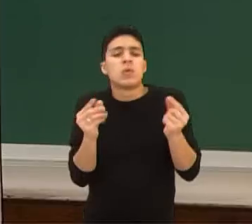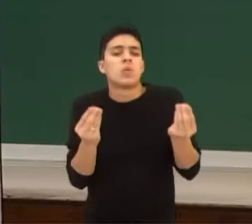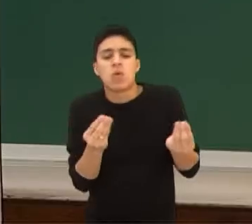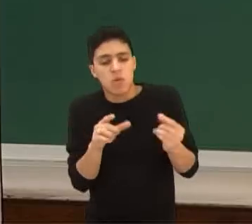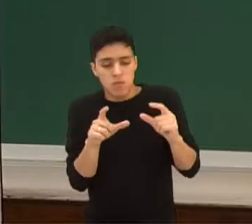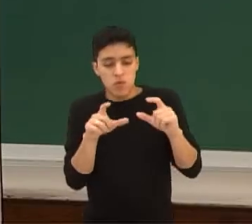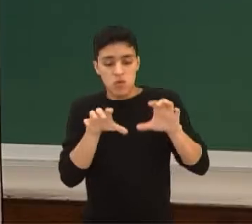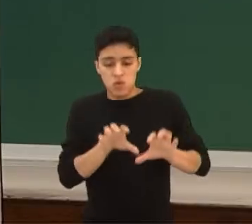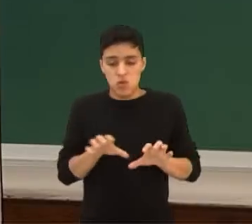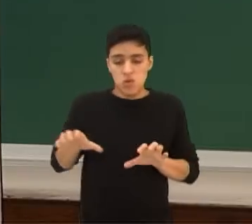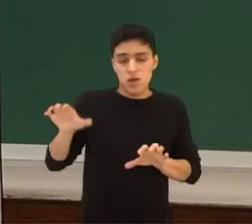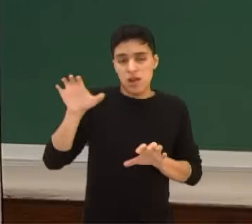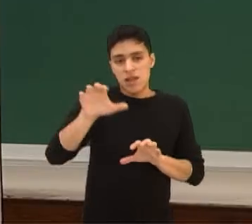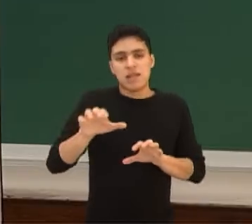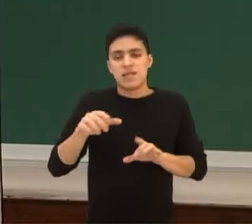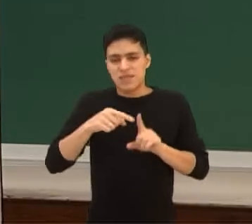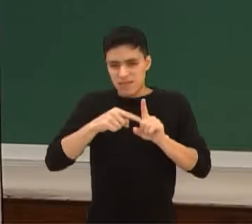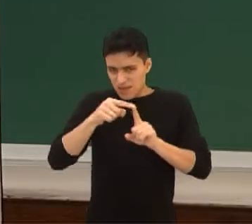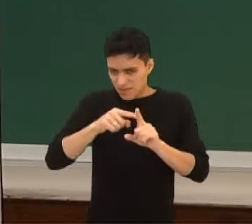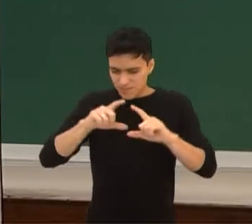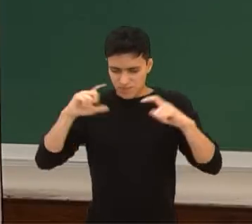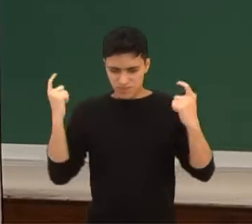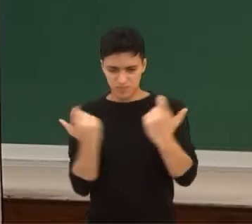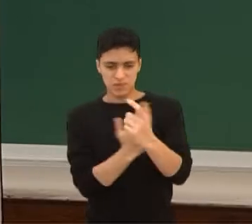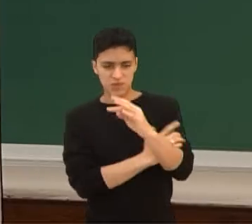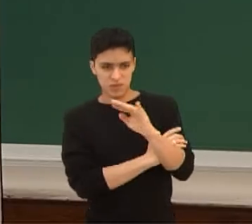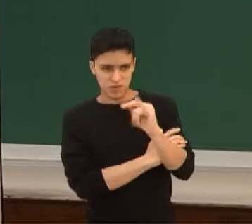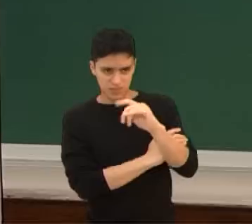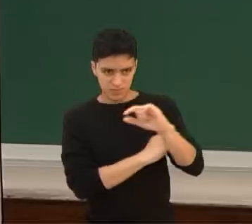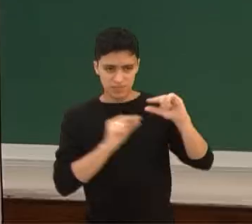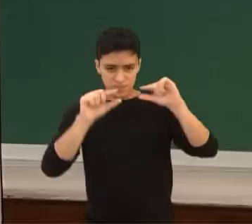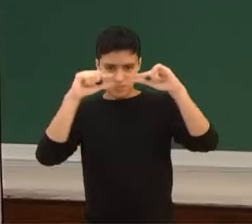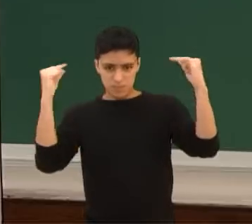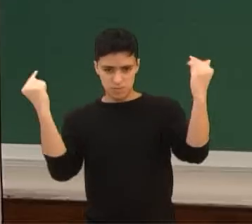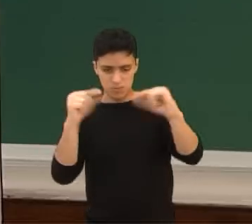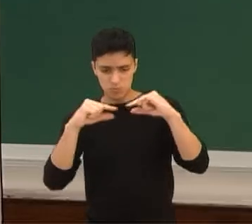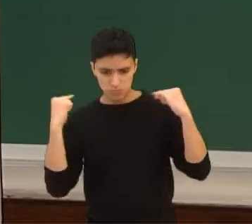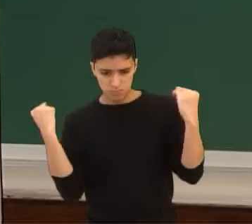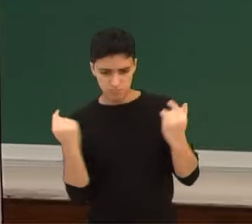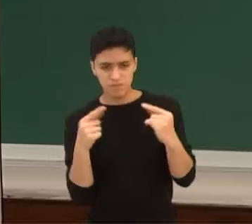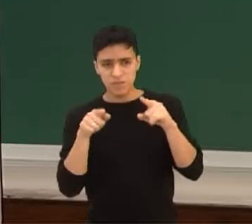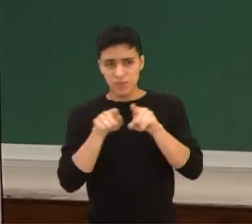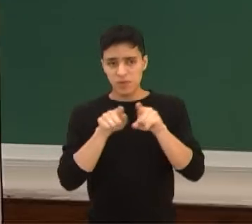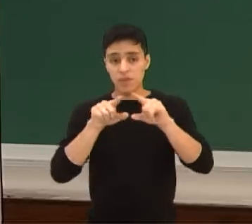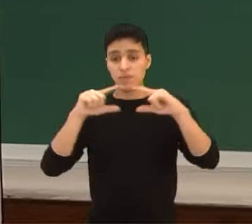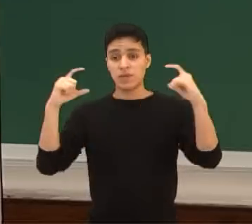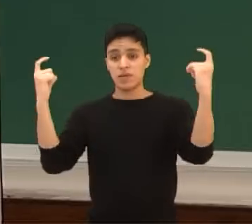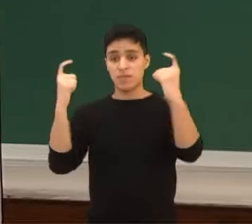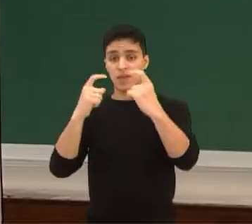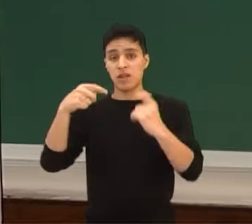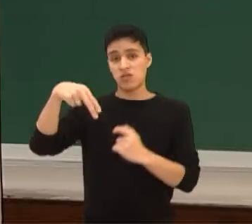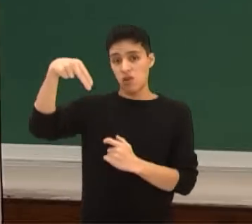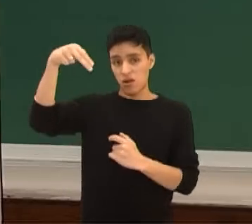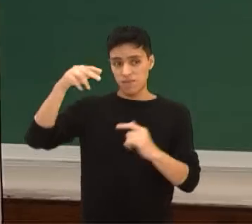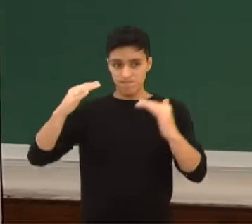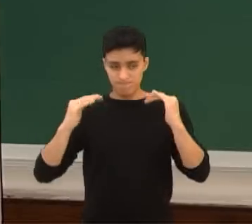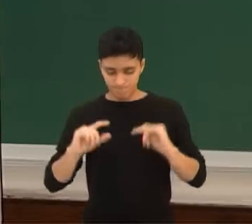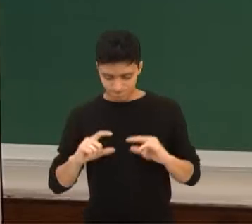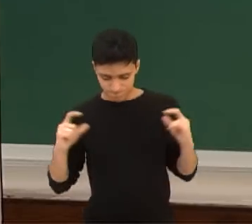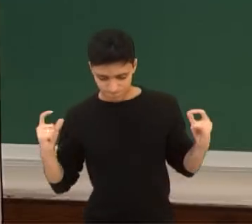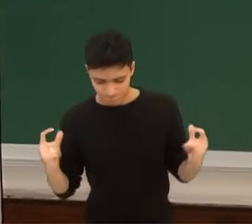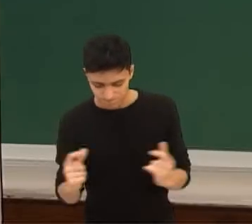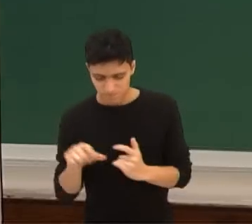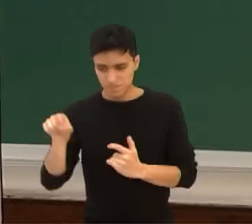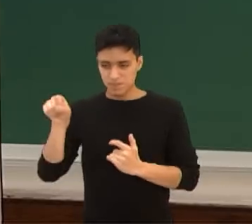das zonas térmicas, que são zona tropical, entre os trópicos, zona temperada norte e zona temperada